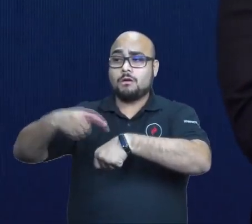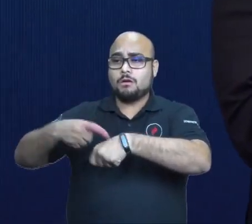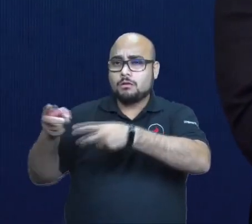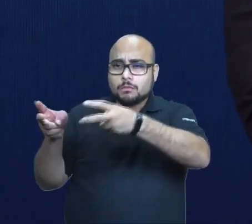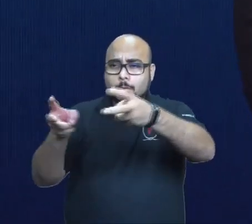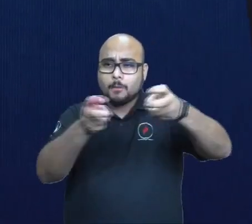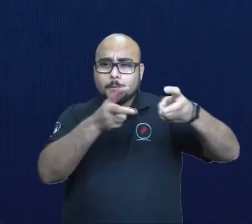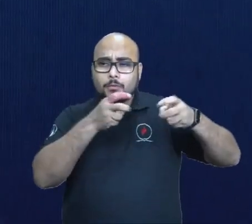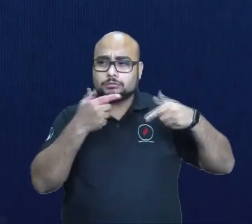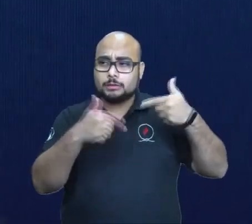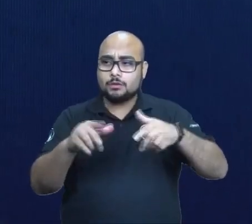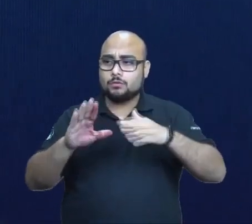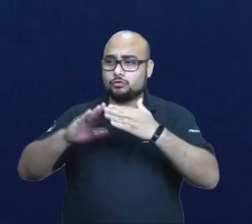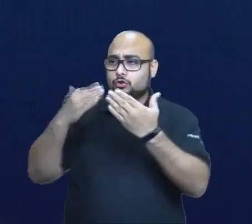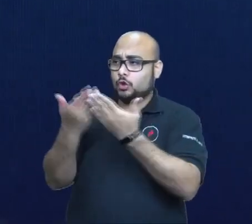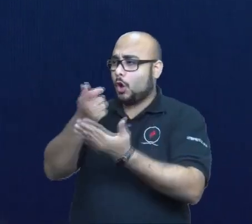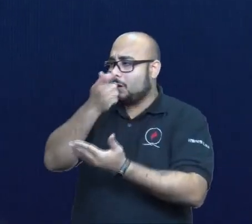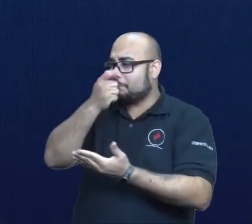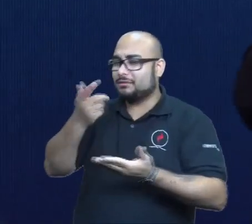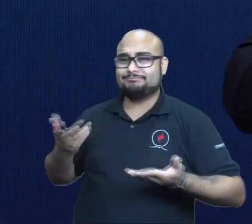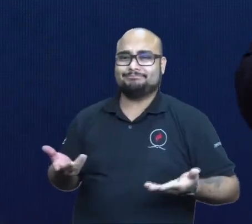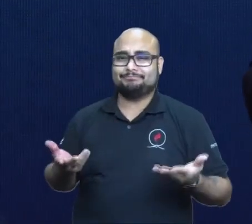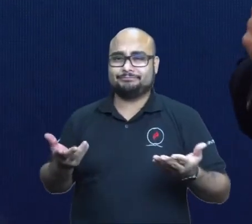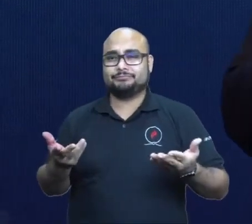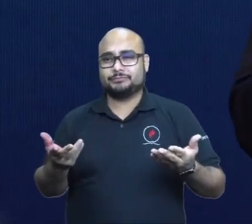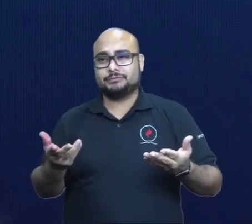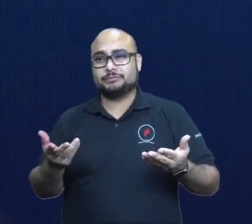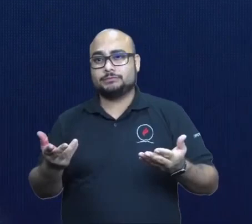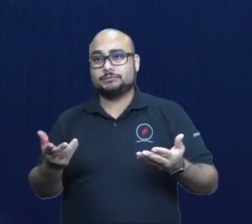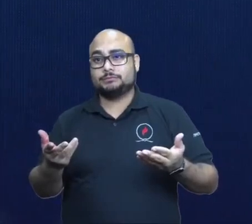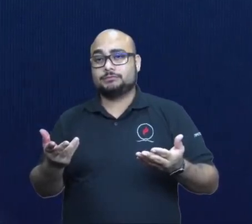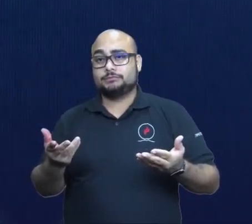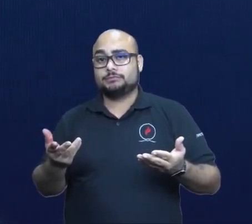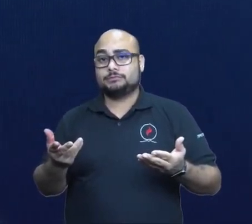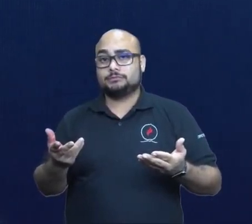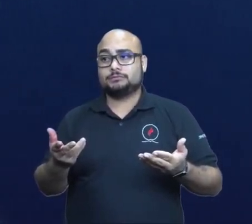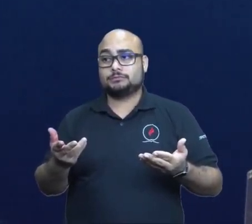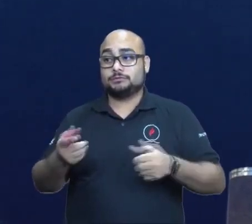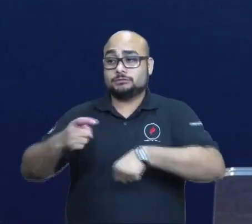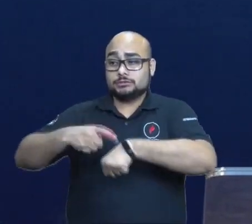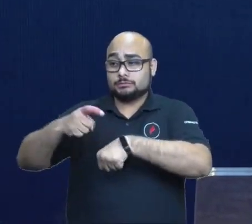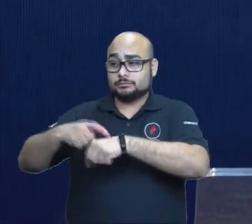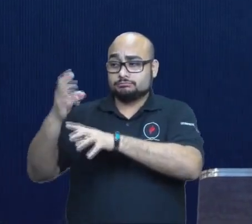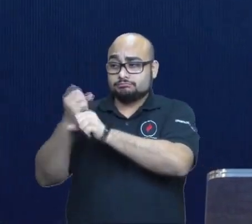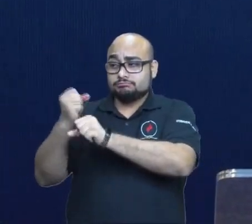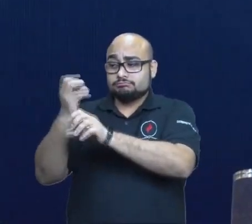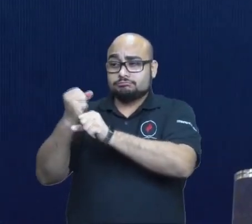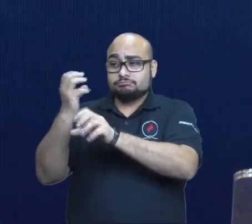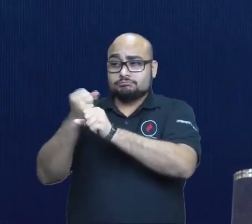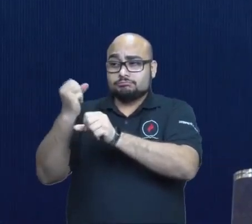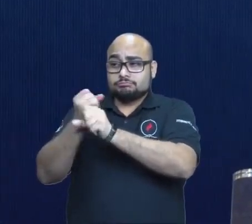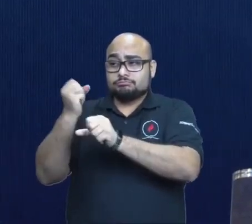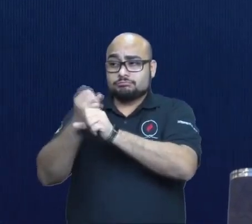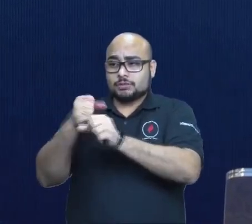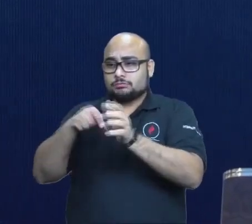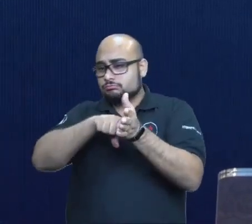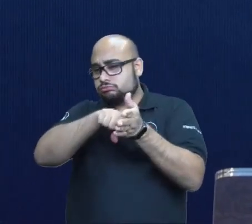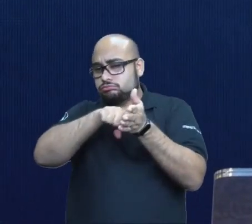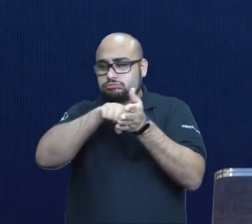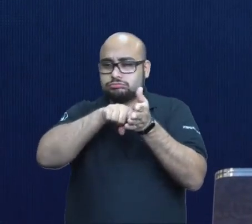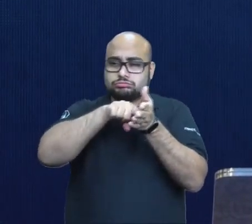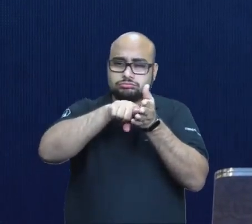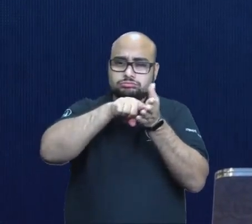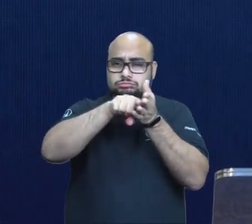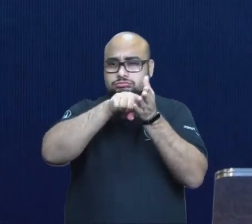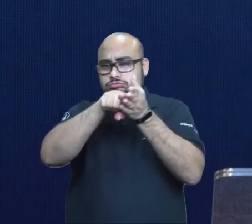é estreito na hora de fazer as contas na hora de ser matemático na hora de ser racional você